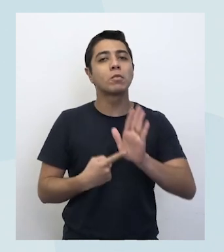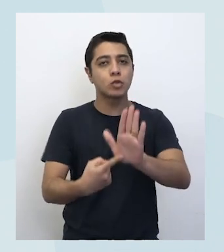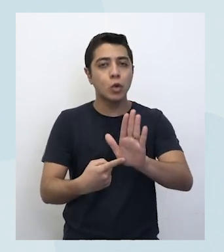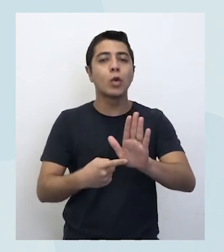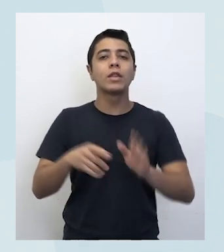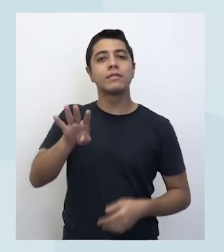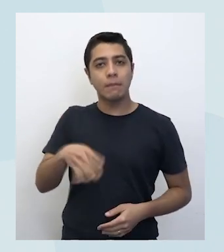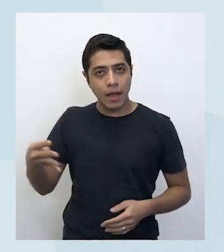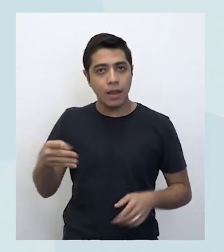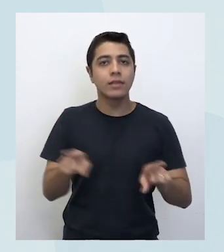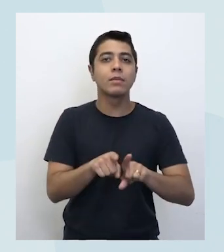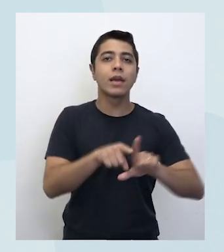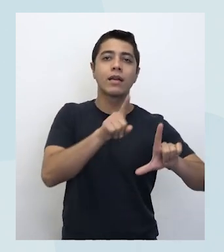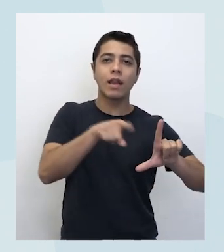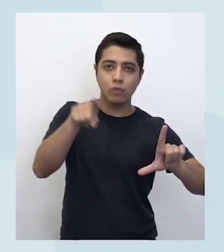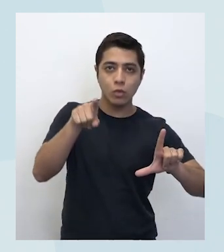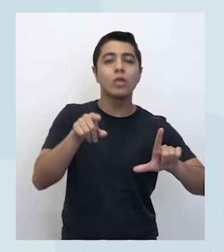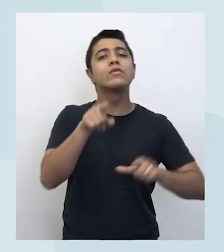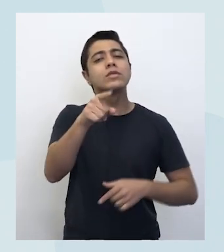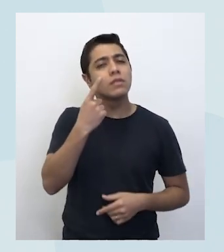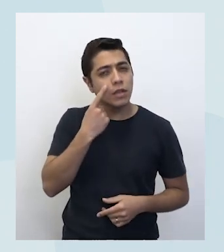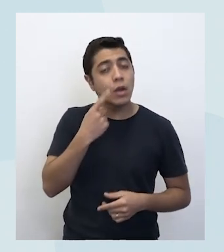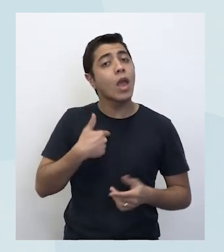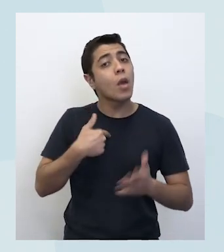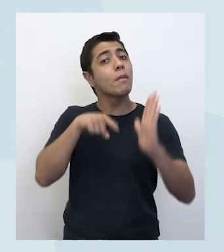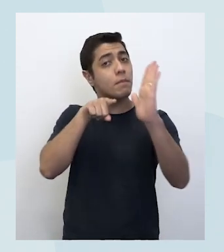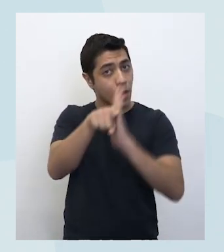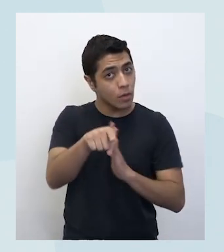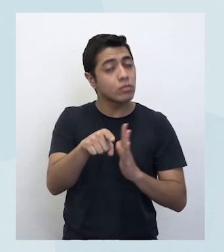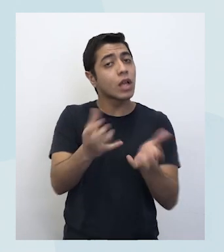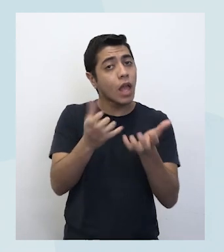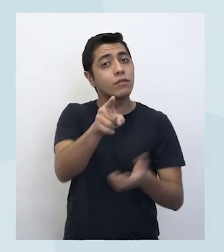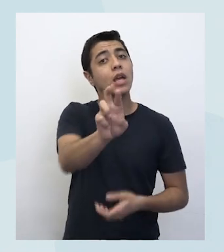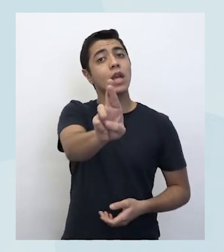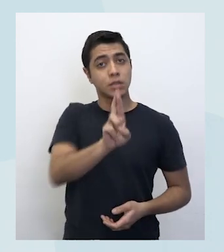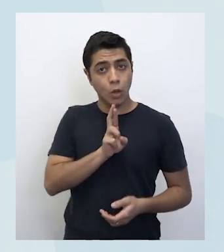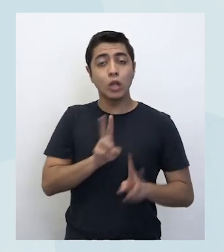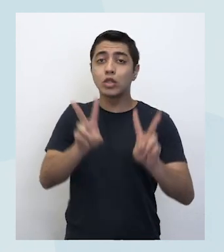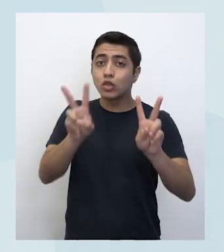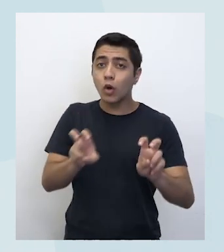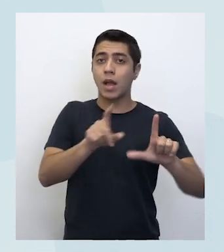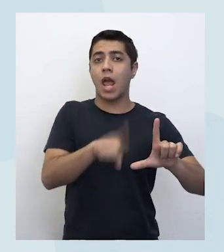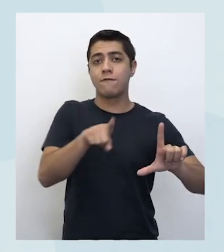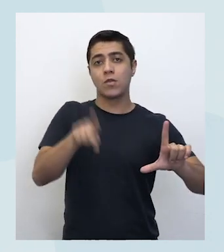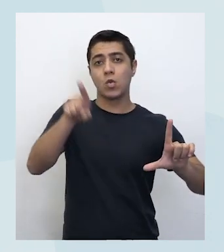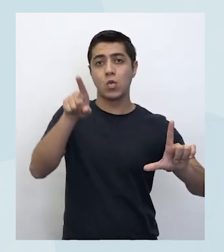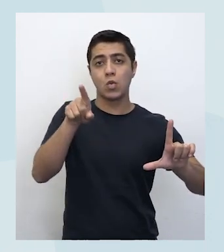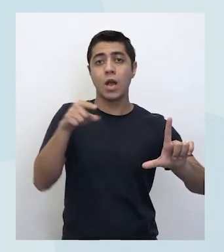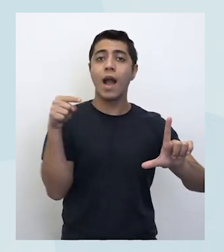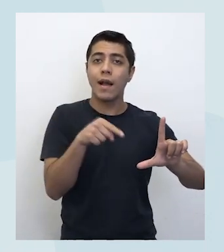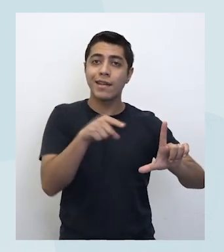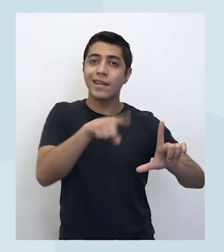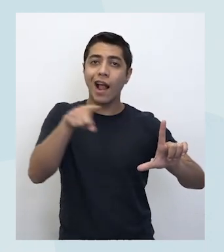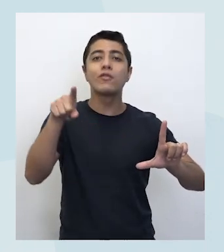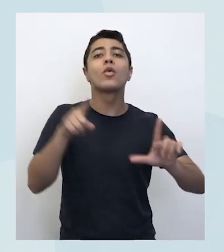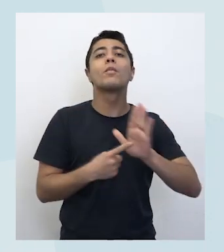eu quero que vocês me falem em relação a este gráfico, né, que é uma da reação da formação da chuva